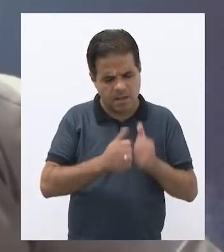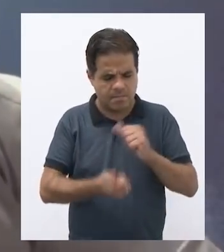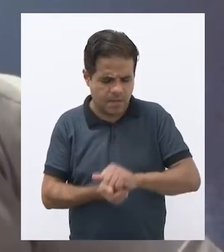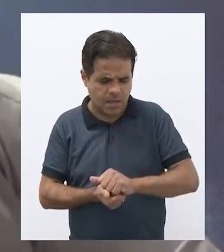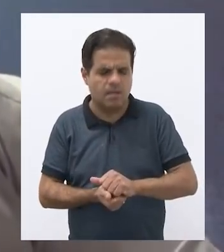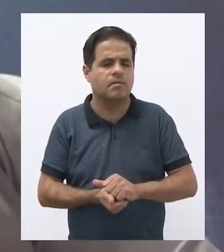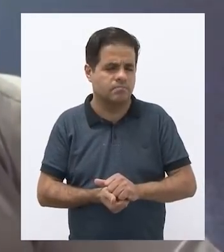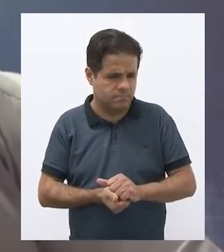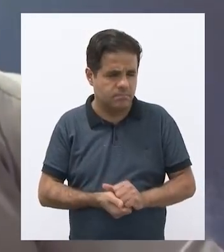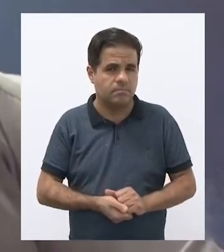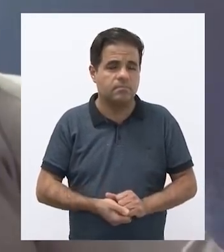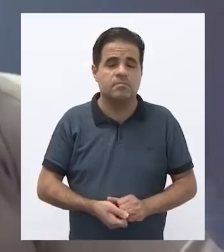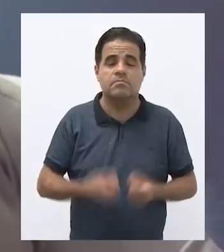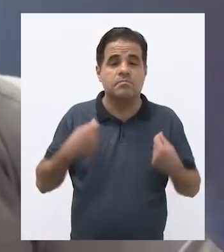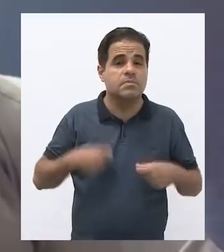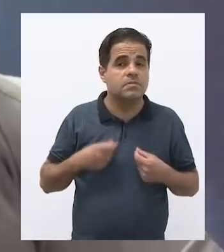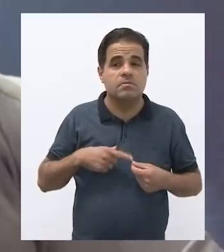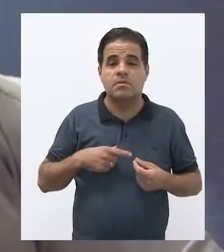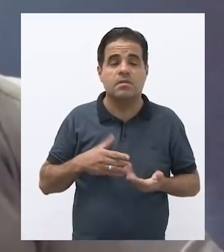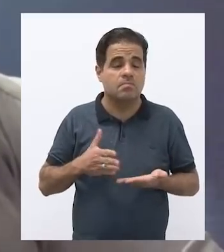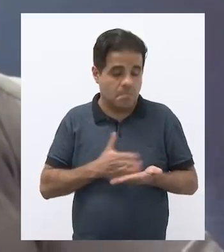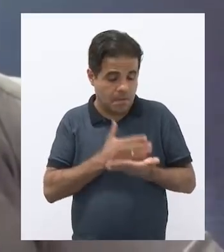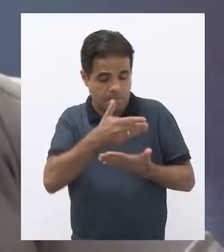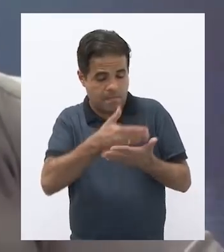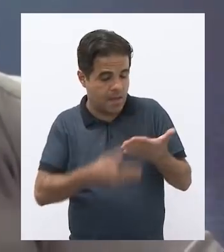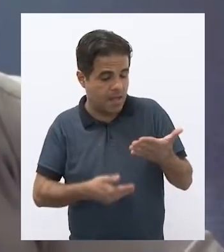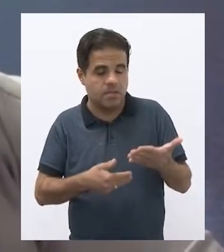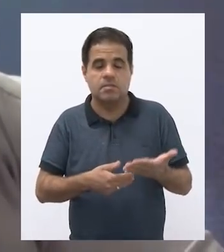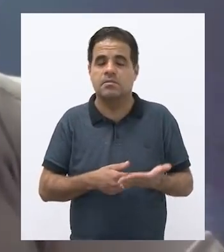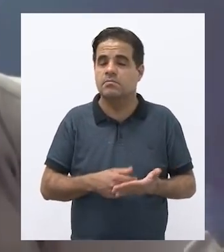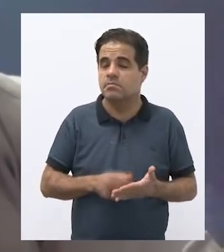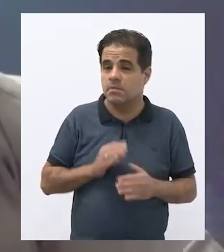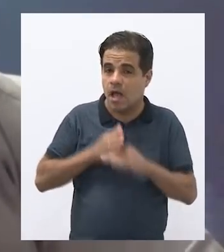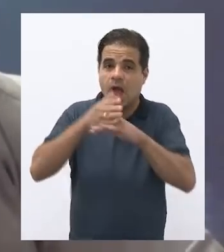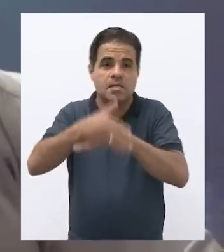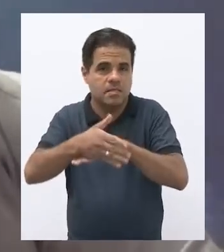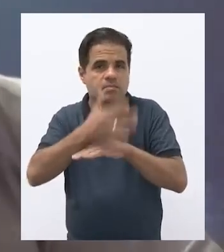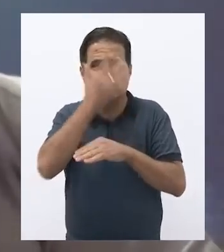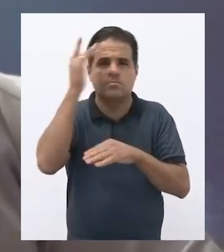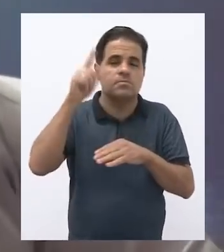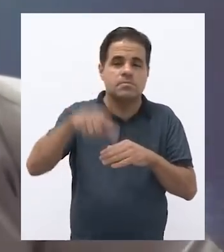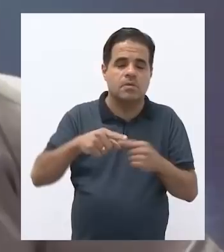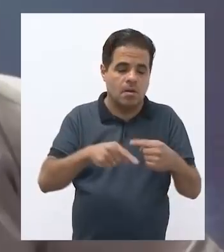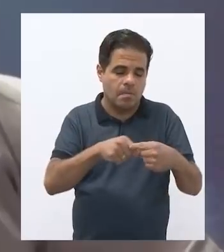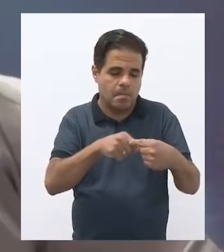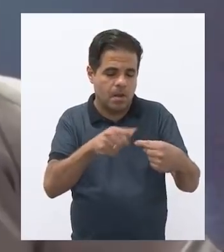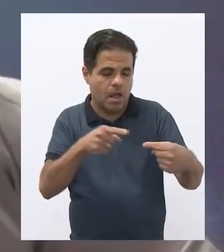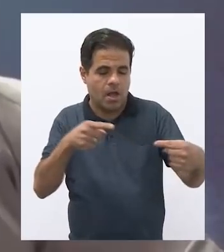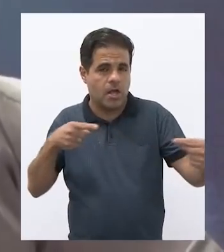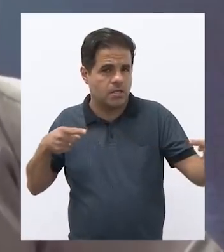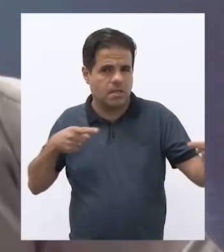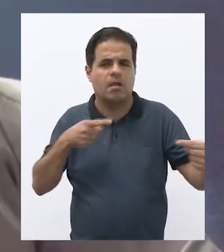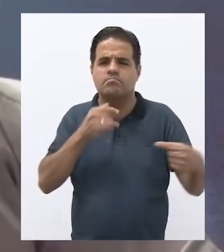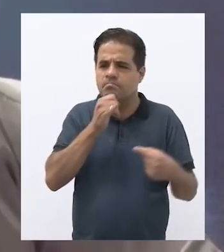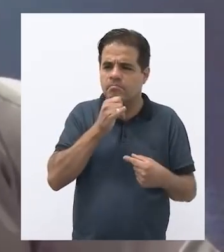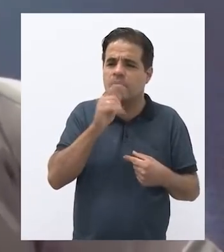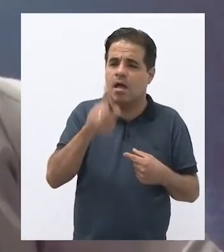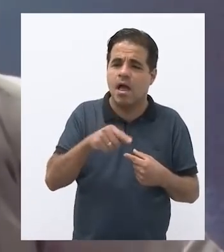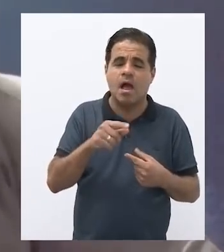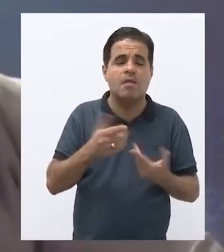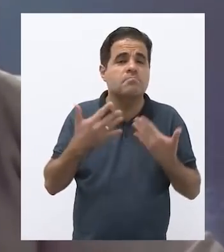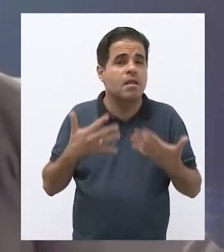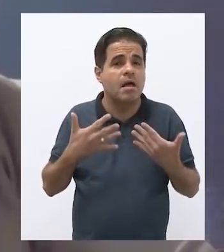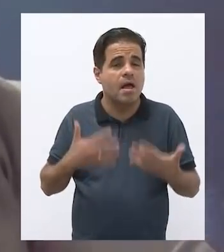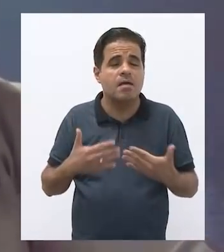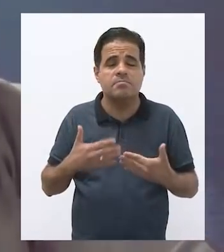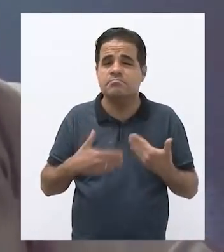que é isso? Eu preciso ter uma página para que o cara acesse a apostila, por exemplo, que seja tão leve,